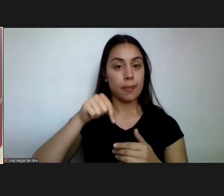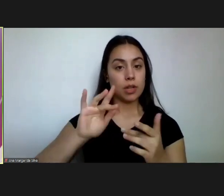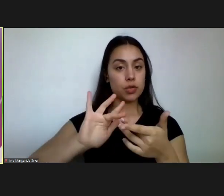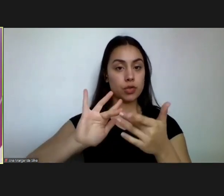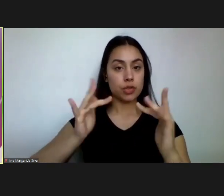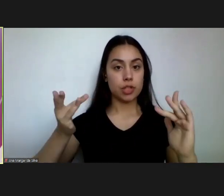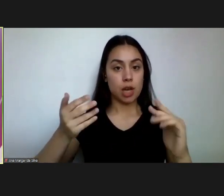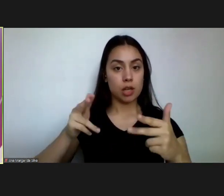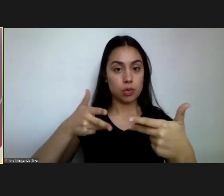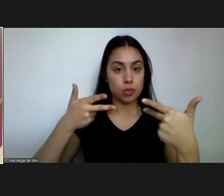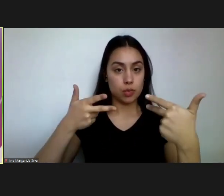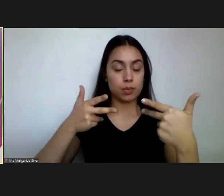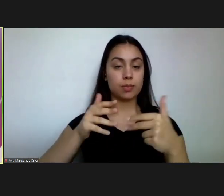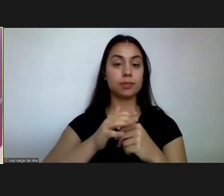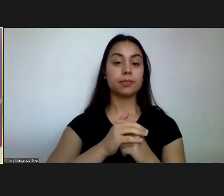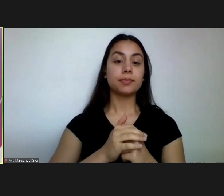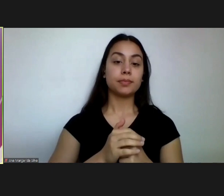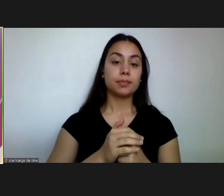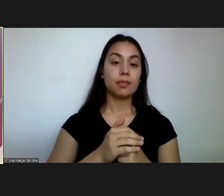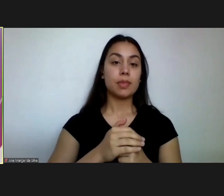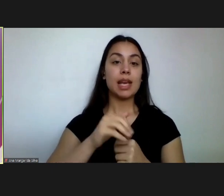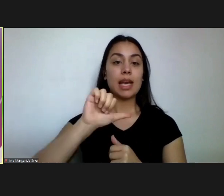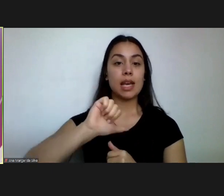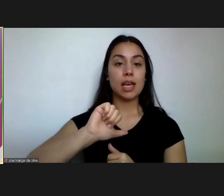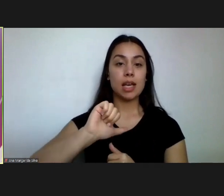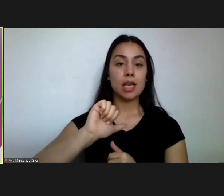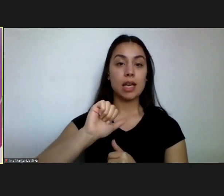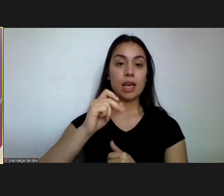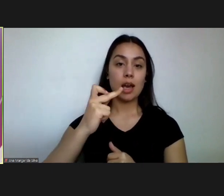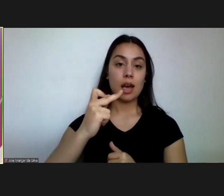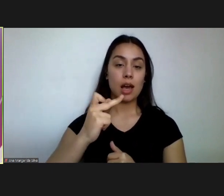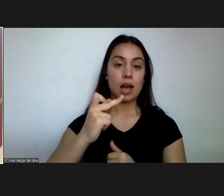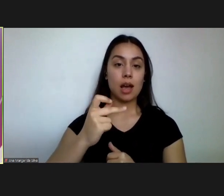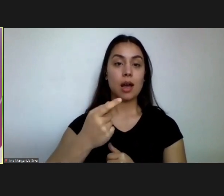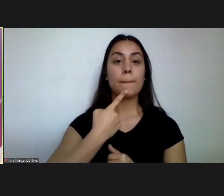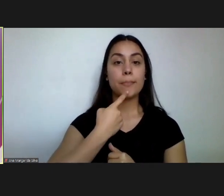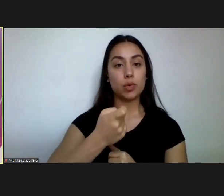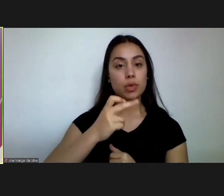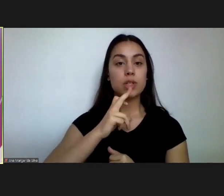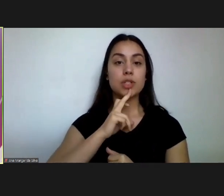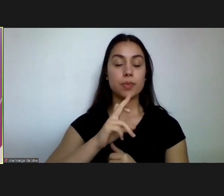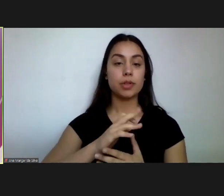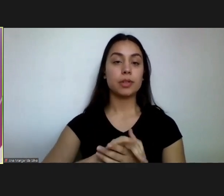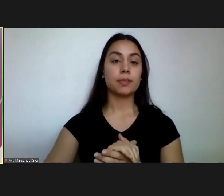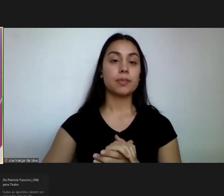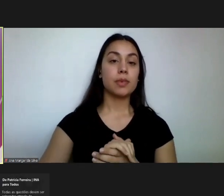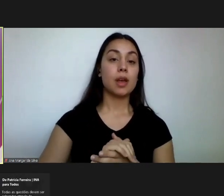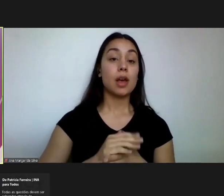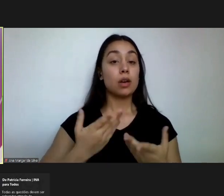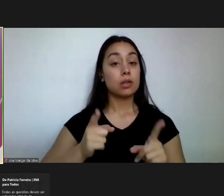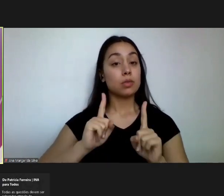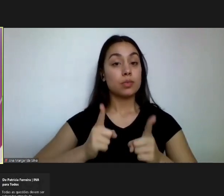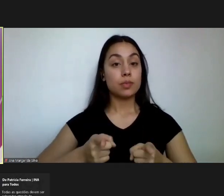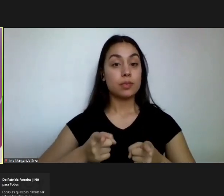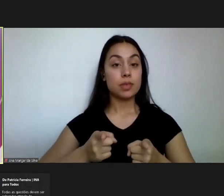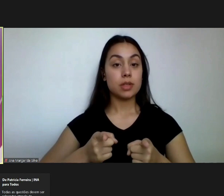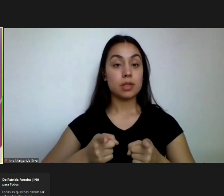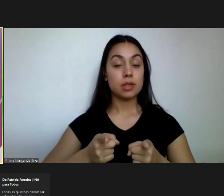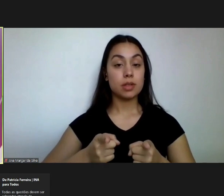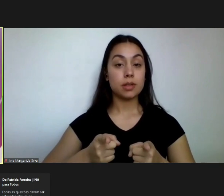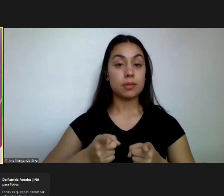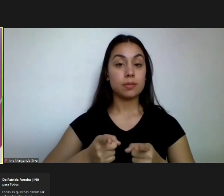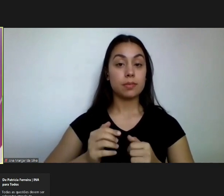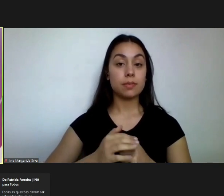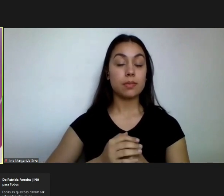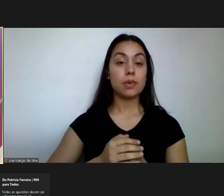ecrã e indicada como QIA, do inglês Questions and Answers. Para dar início à sessão, tem a palavra a